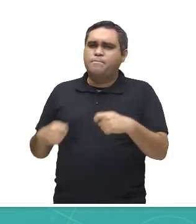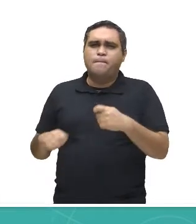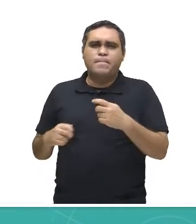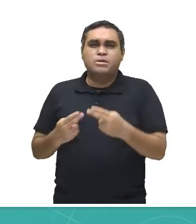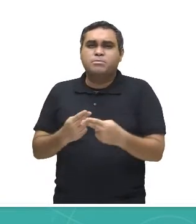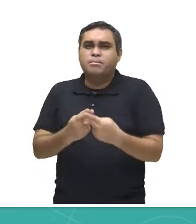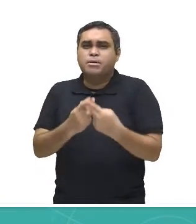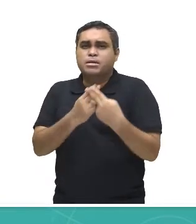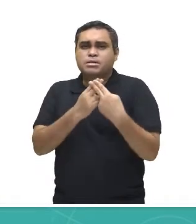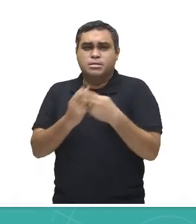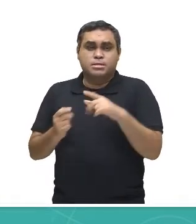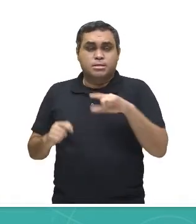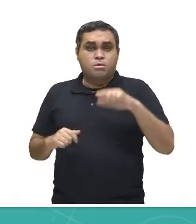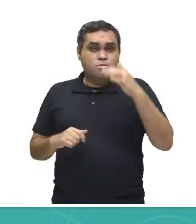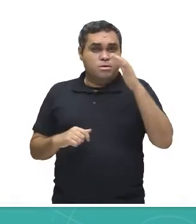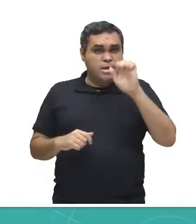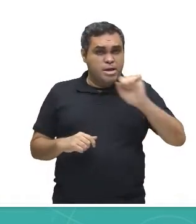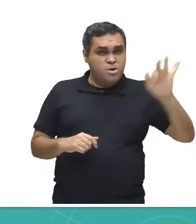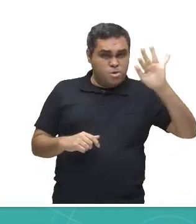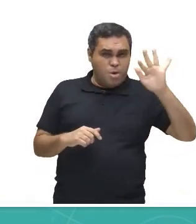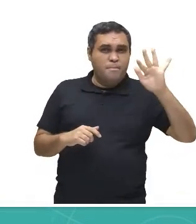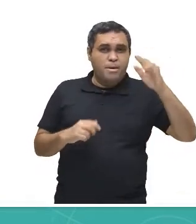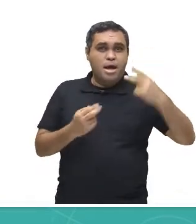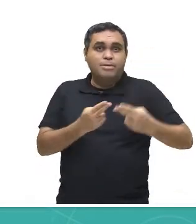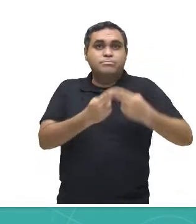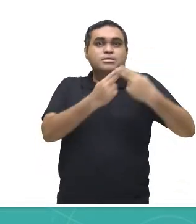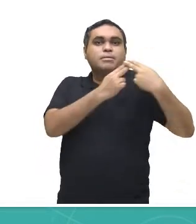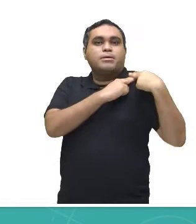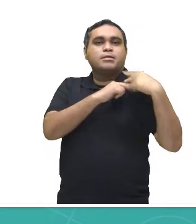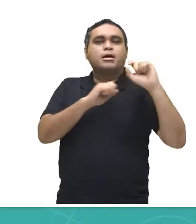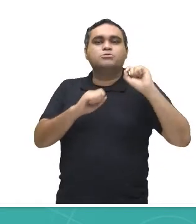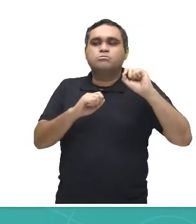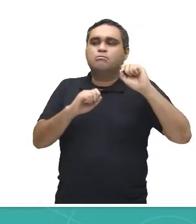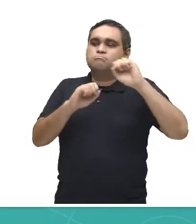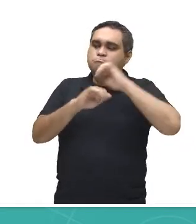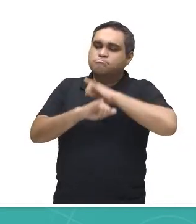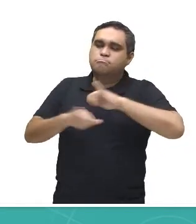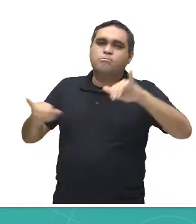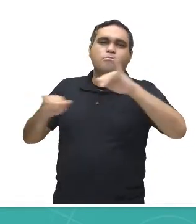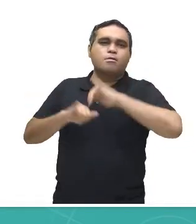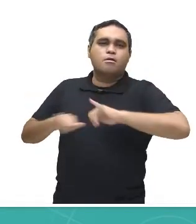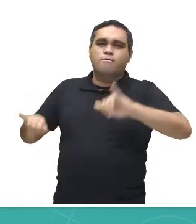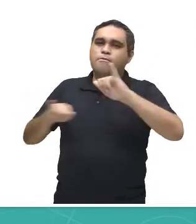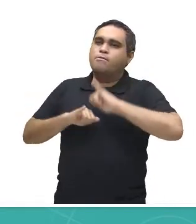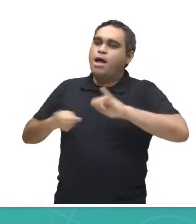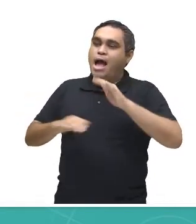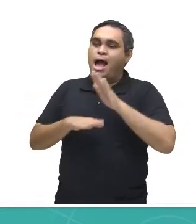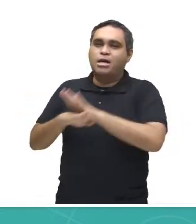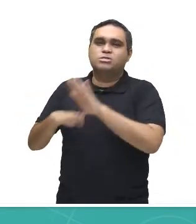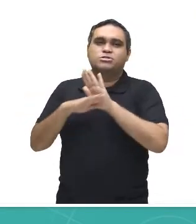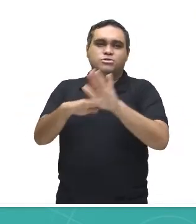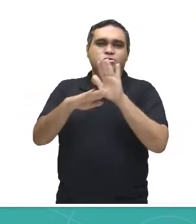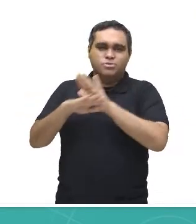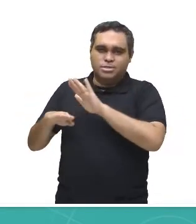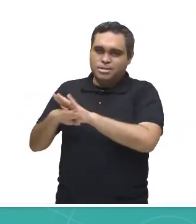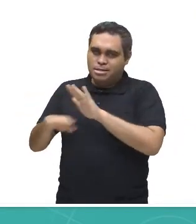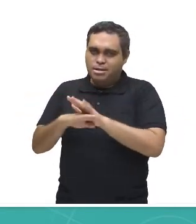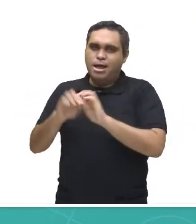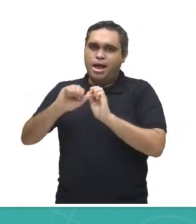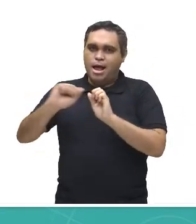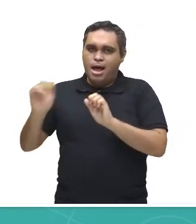de levar civilização a esses continentes que estavam atrasados, né? Essa era